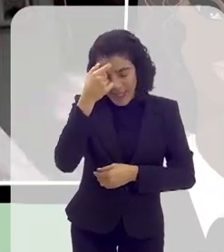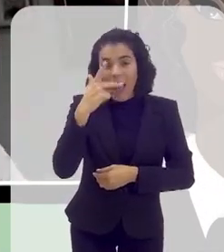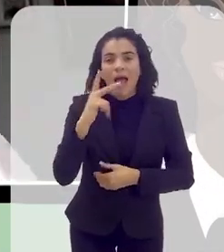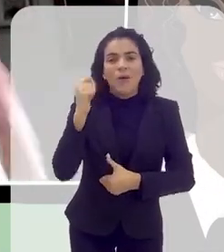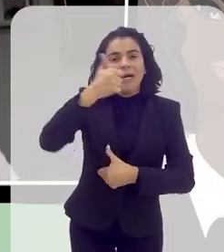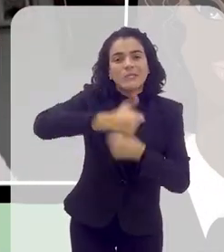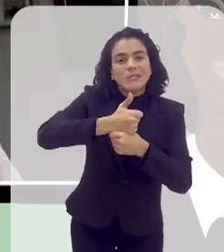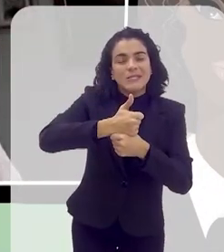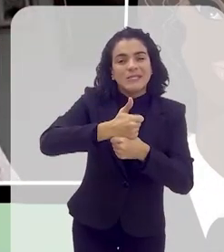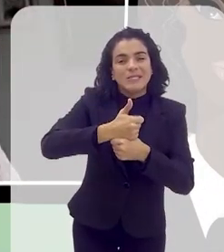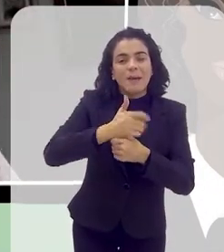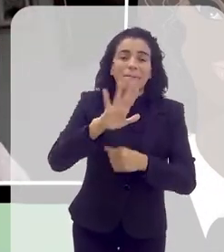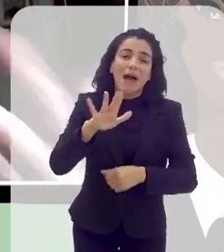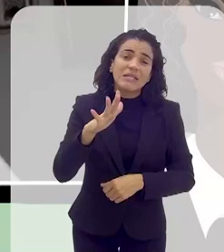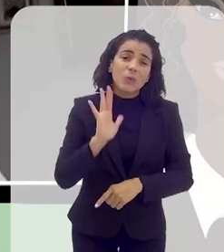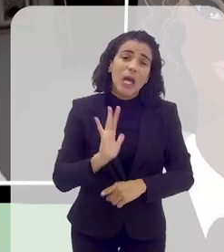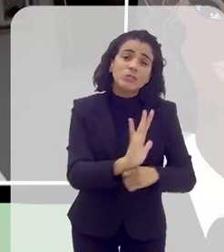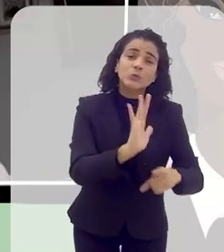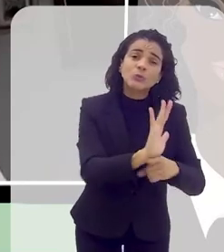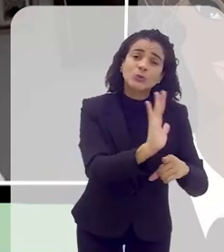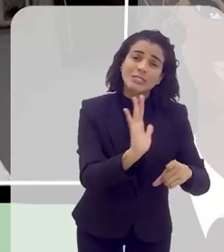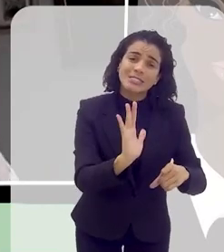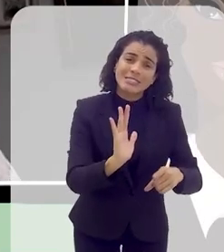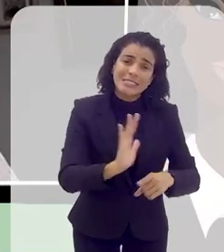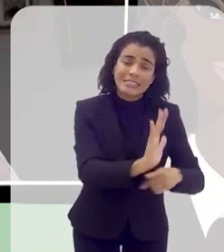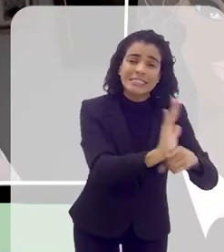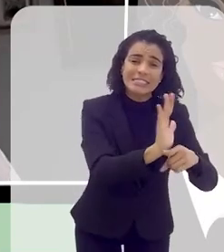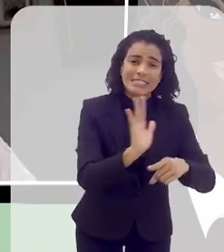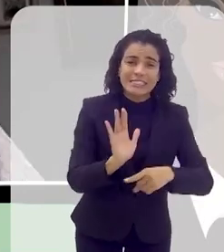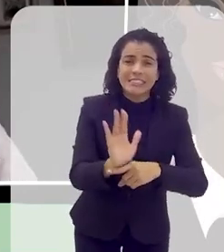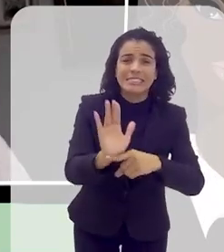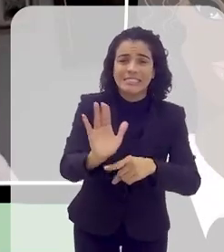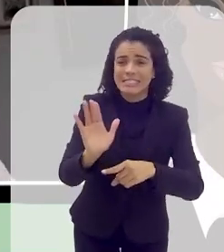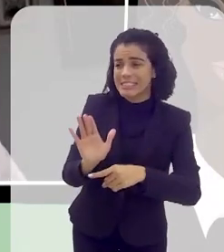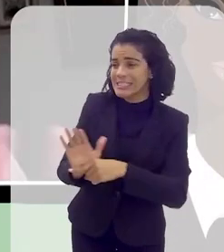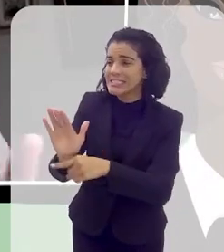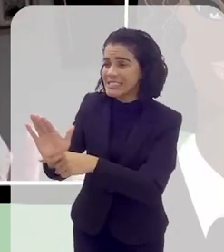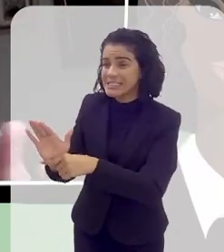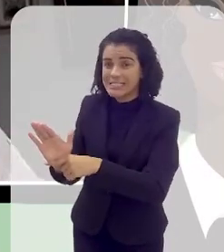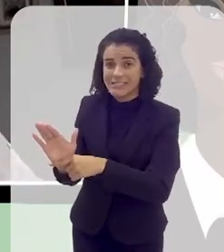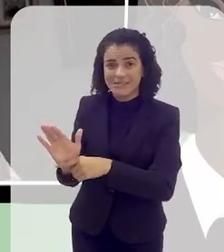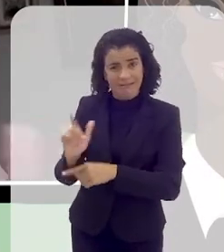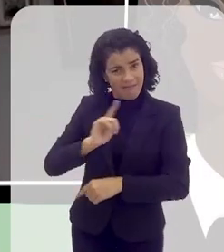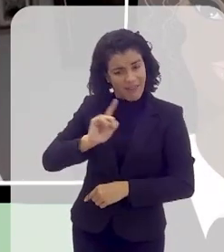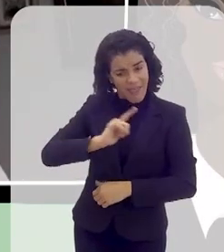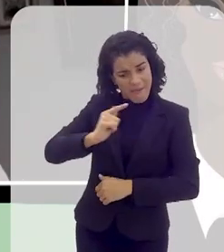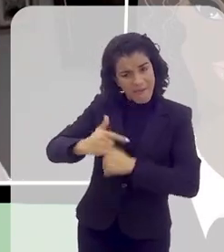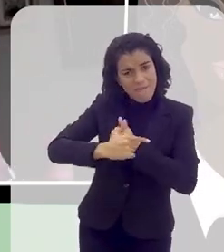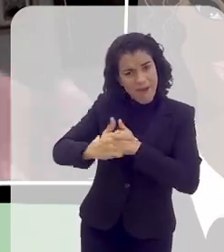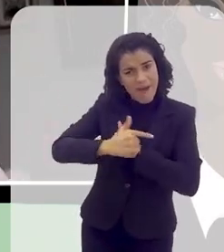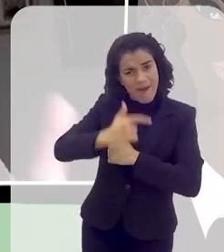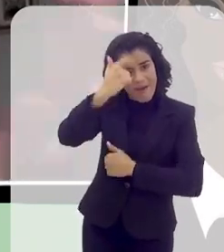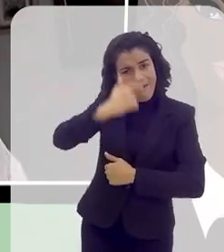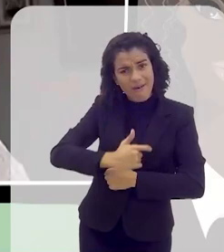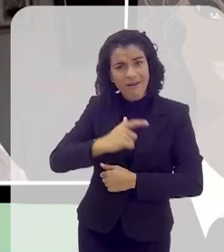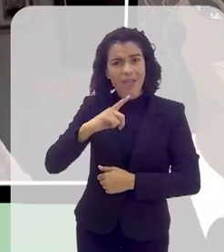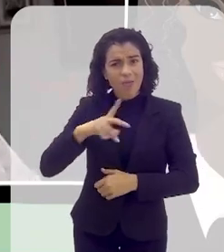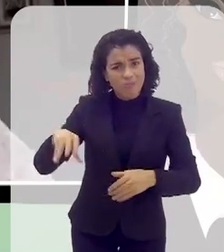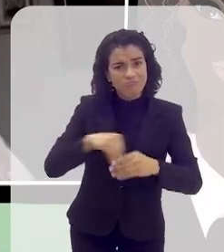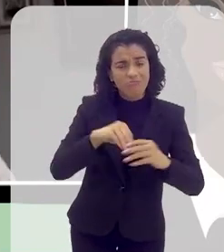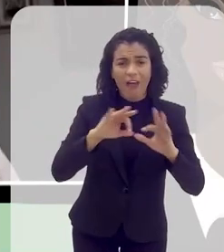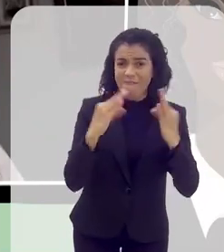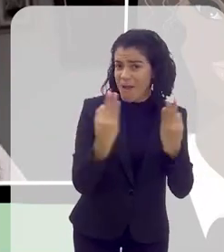como uma suplente, mas assim, um quebra-galho, sabe? E assim, claramente a gente tem o um papel, porque a gente